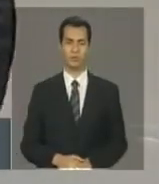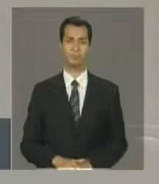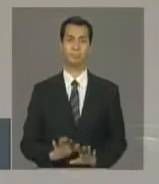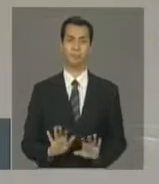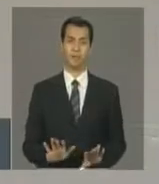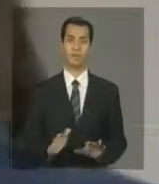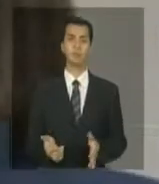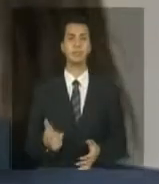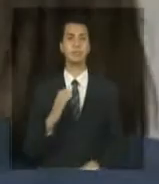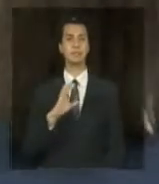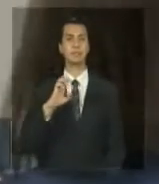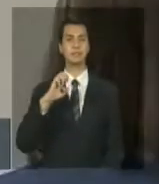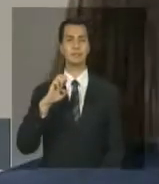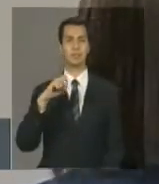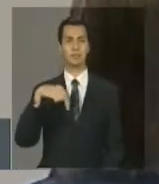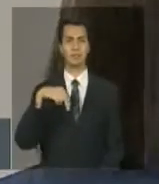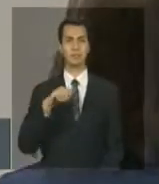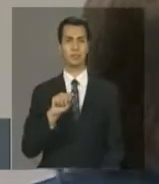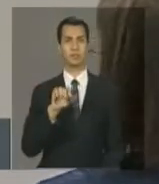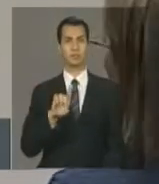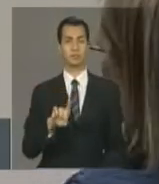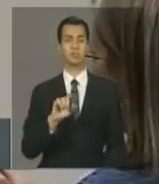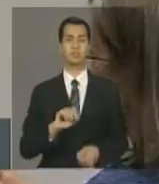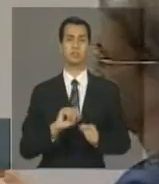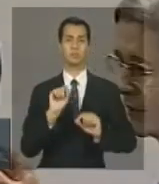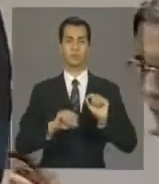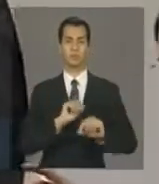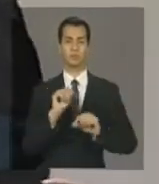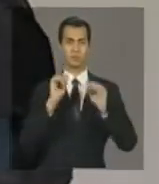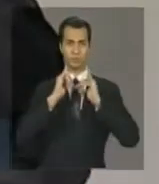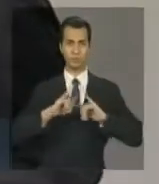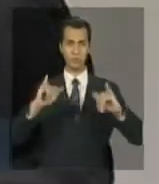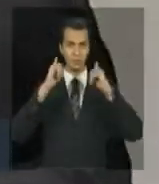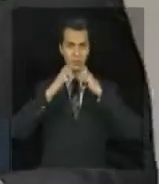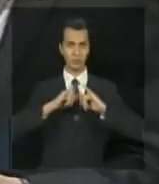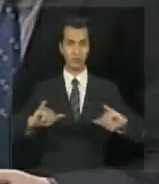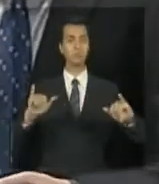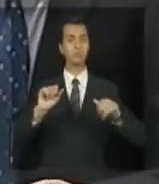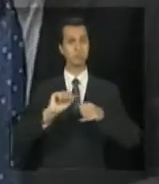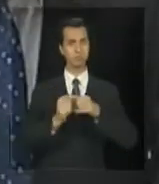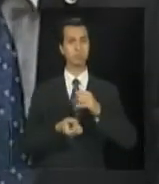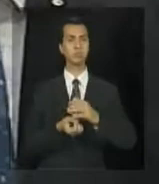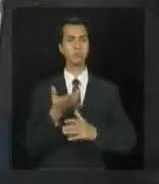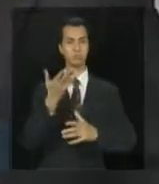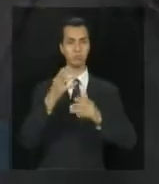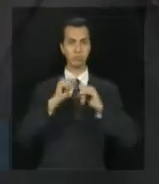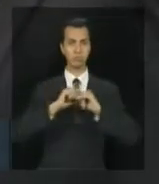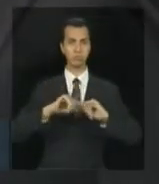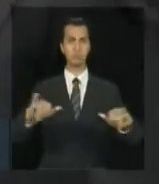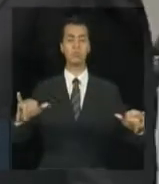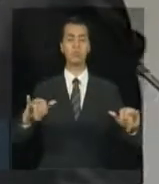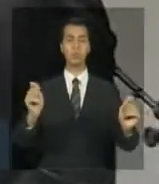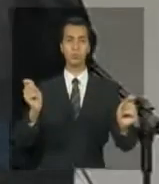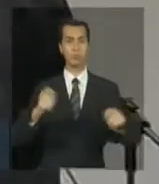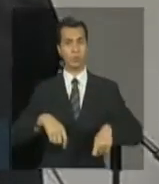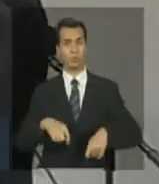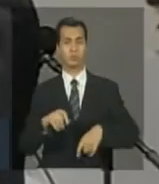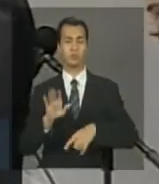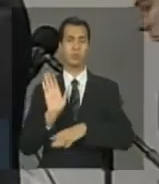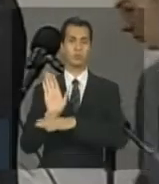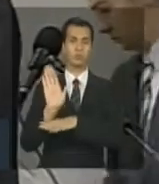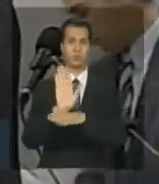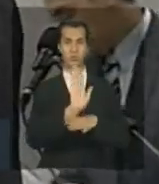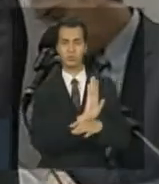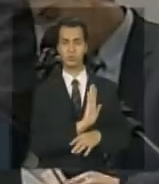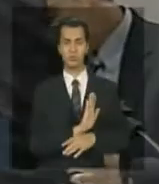centro Nacional de produzir informações e essas informações aqui do senad são as grandes informações que podem subsidiar as ações de prevenção né